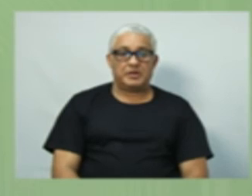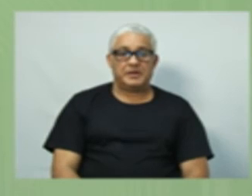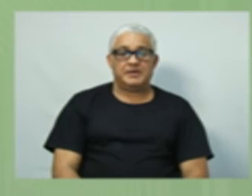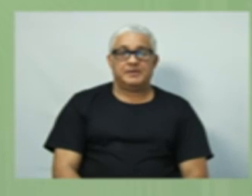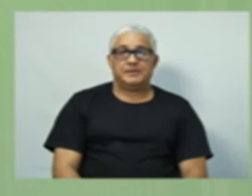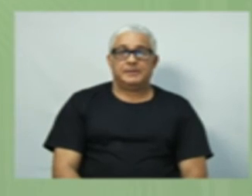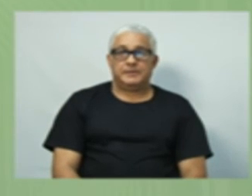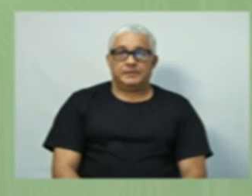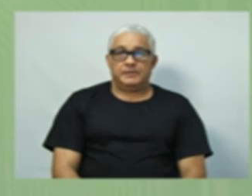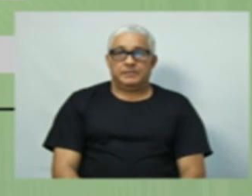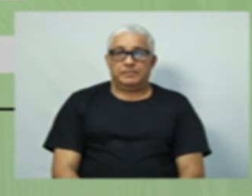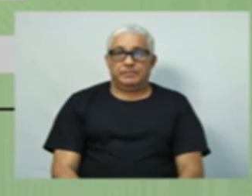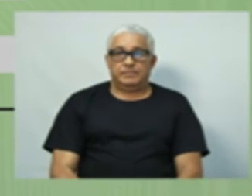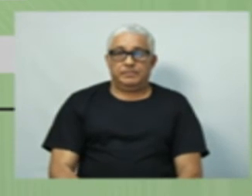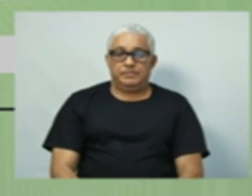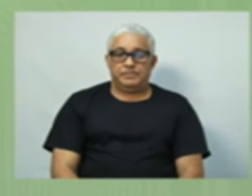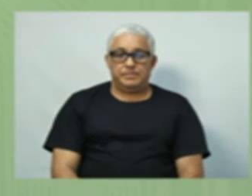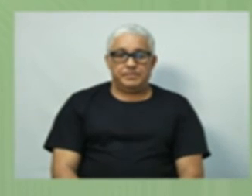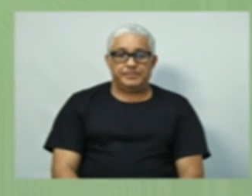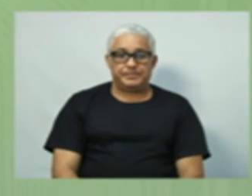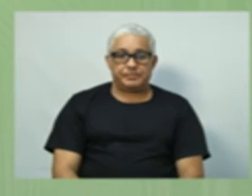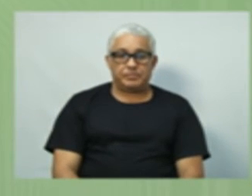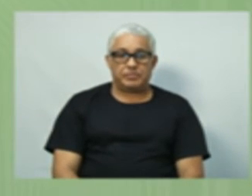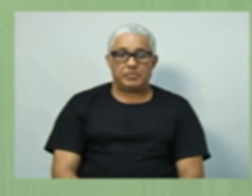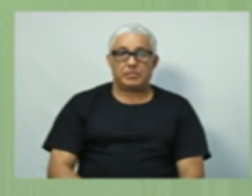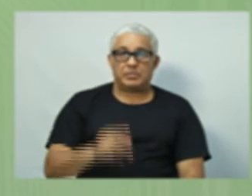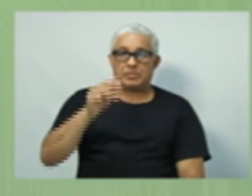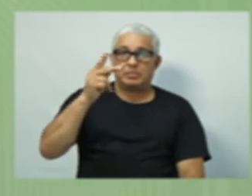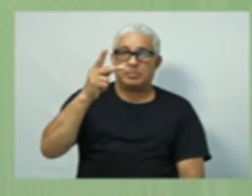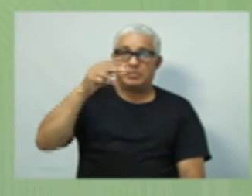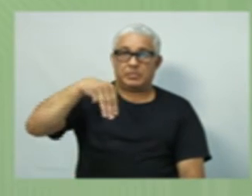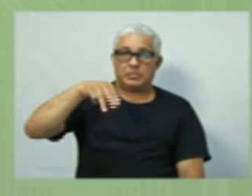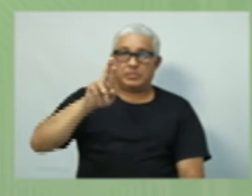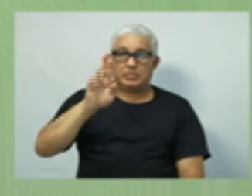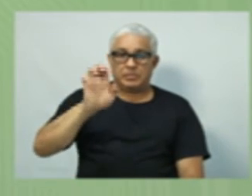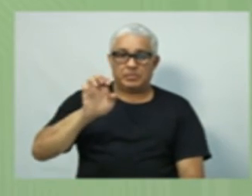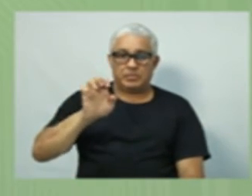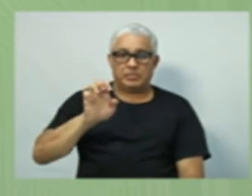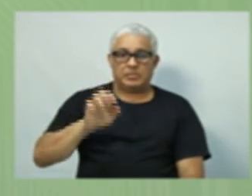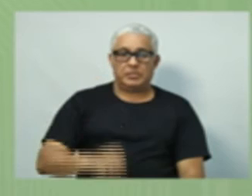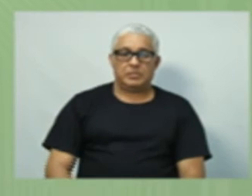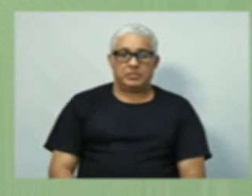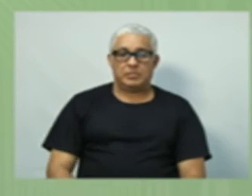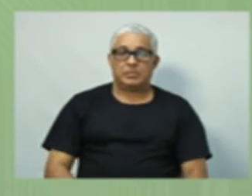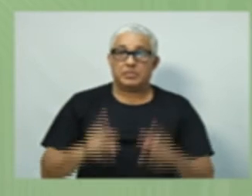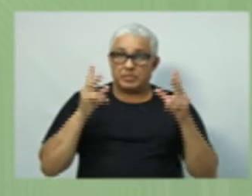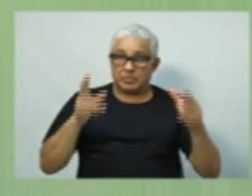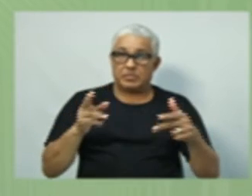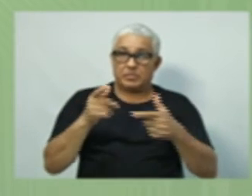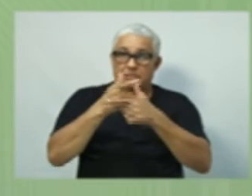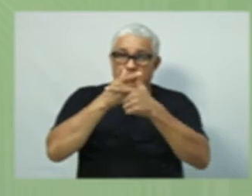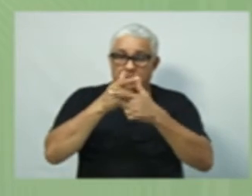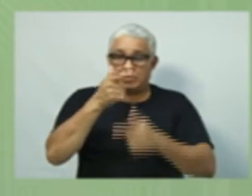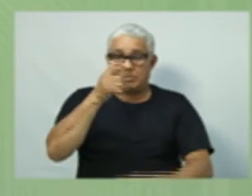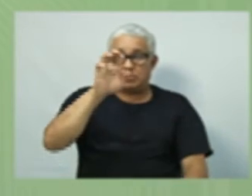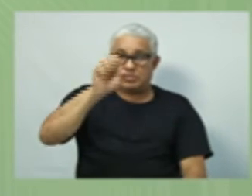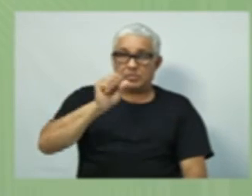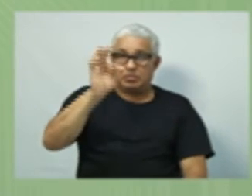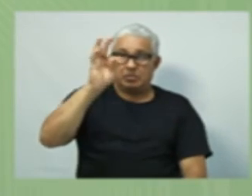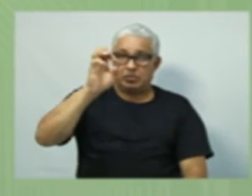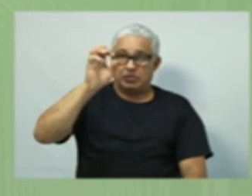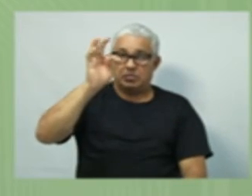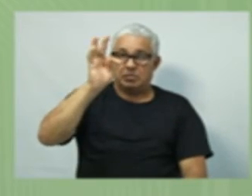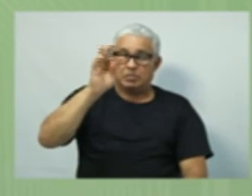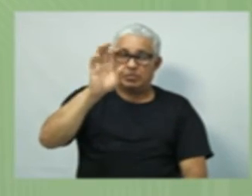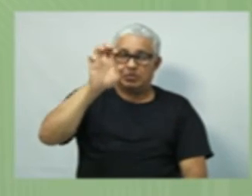balanço da prf para calcular os prazos corretos vão calcular primeiramente o prazo médio renovação de estoque pega o stoke devido pelo